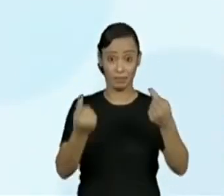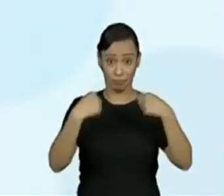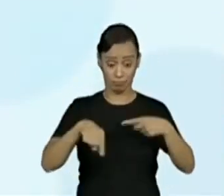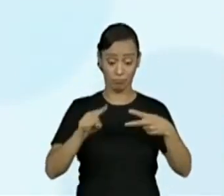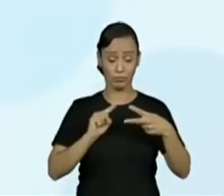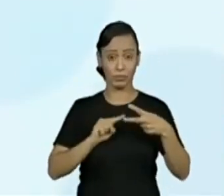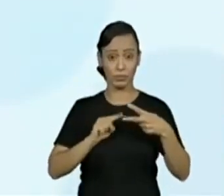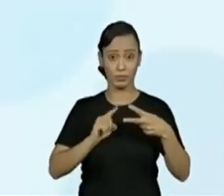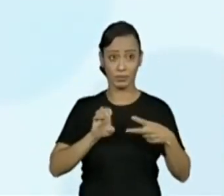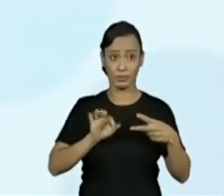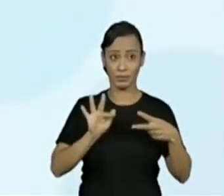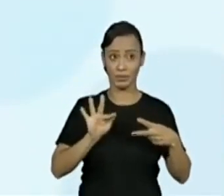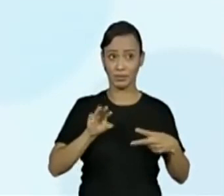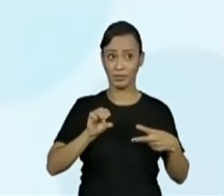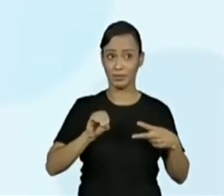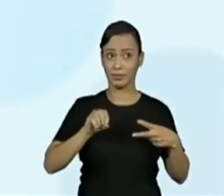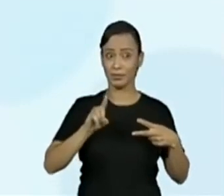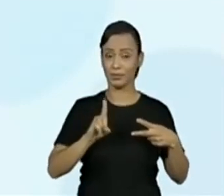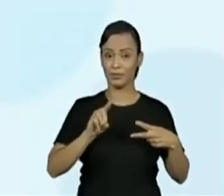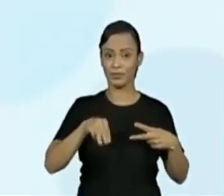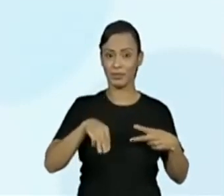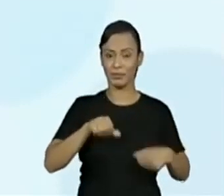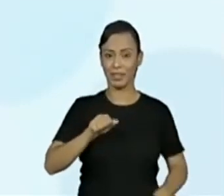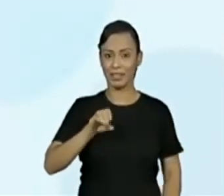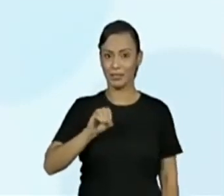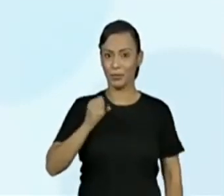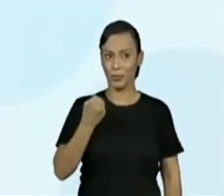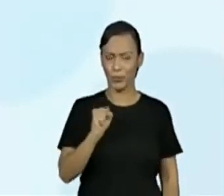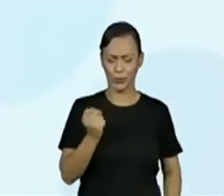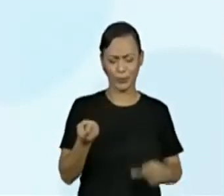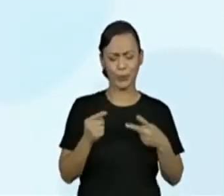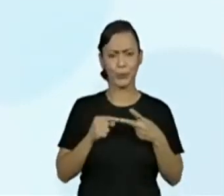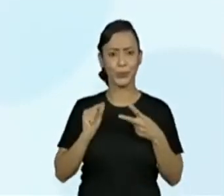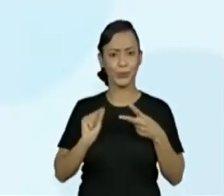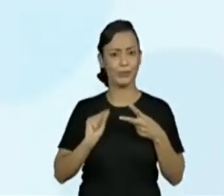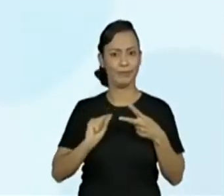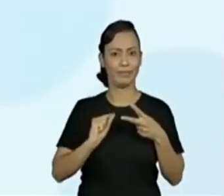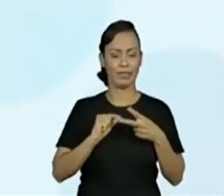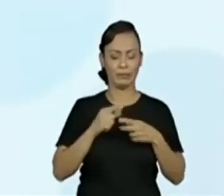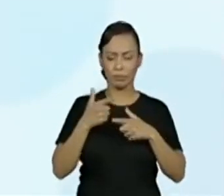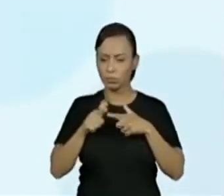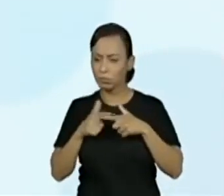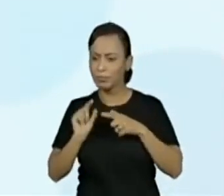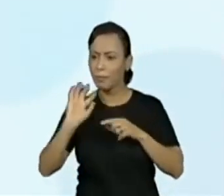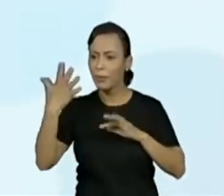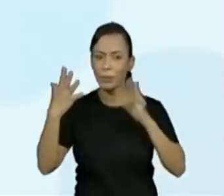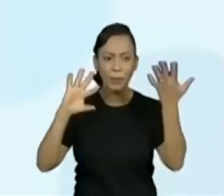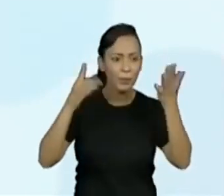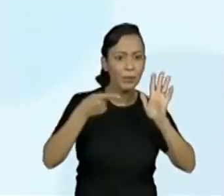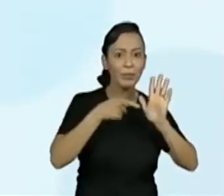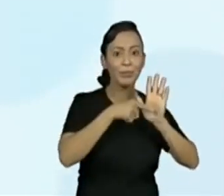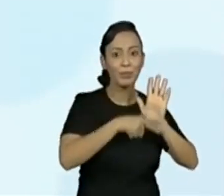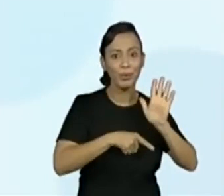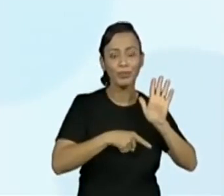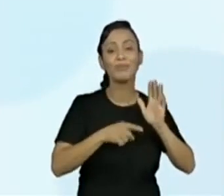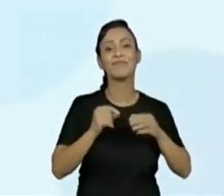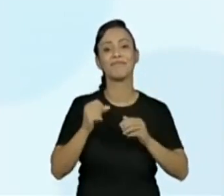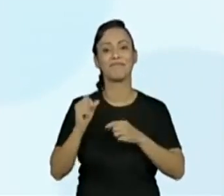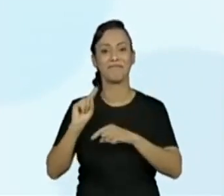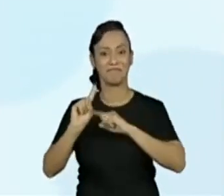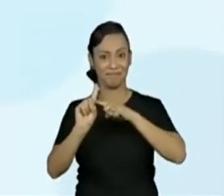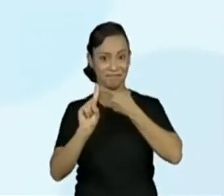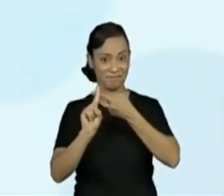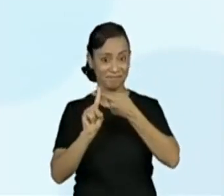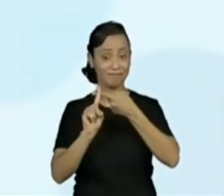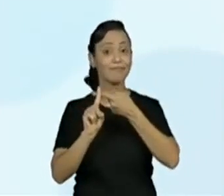EF01MA08, resolver e elaborar situações, problema de adição e subtração, com